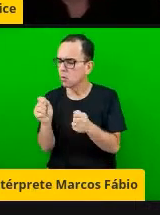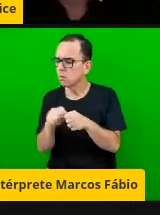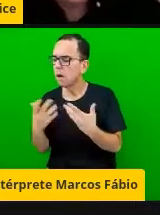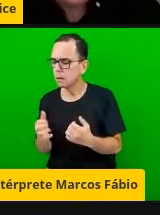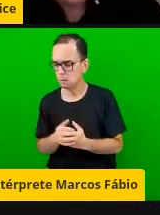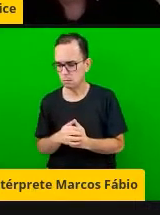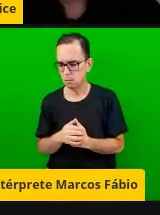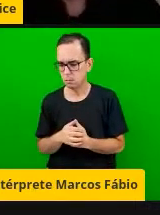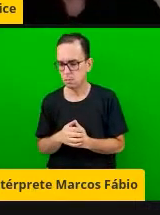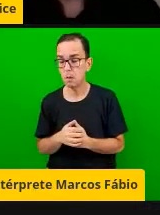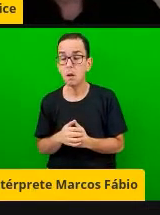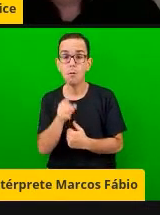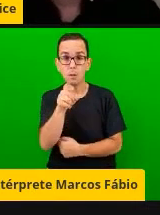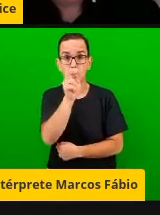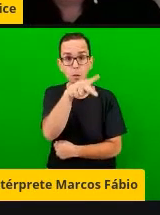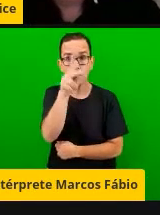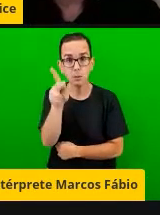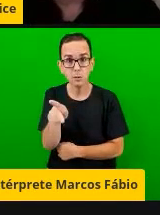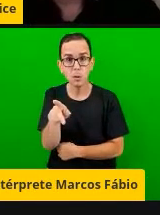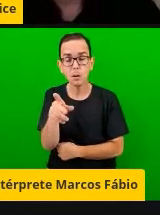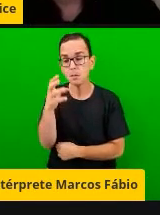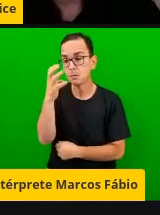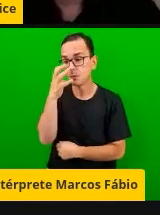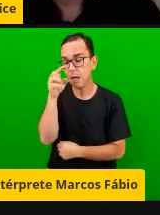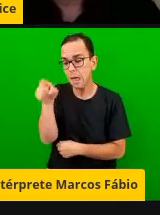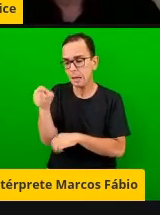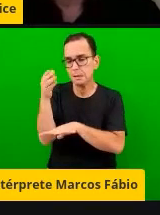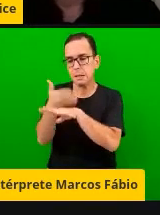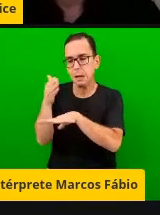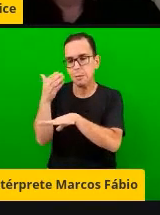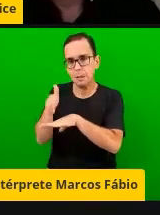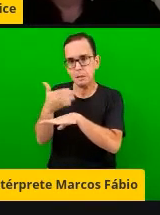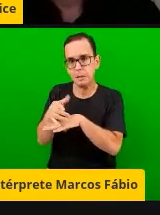você, professor, olha para essas habilidades, né? A gente vai estar